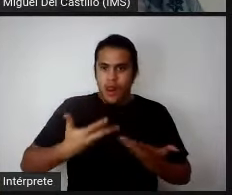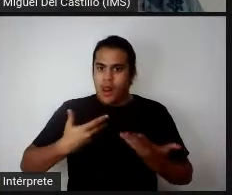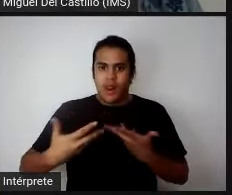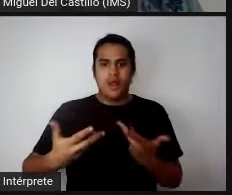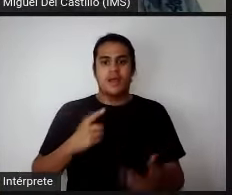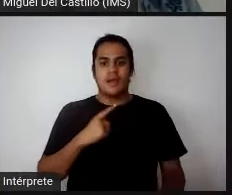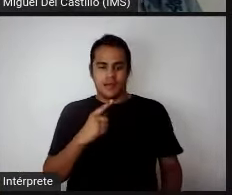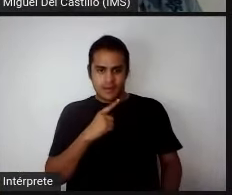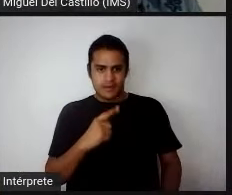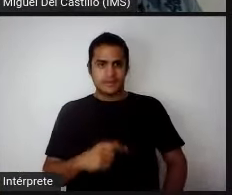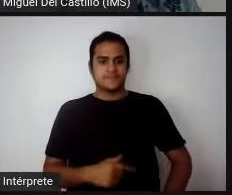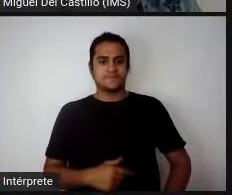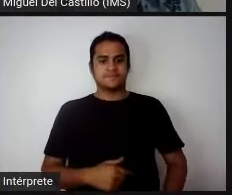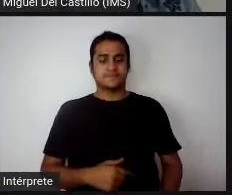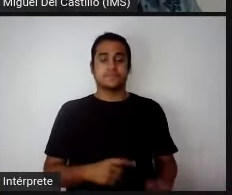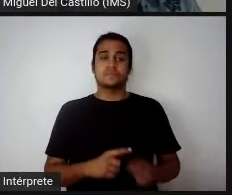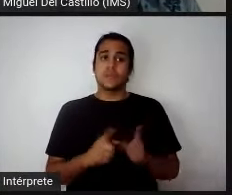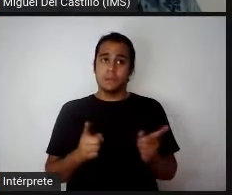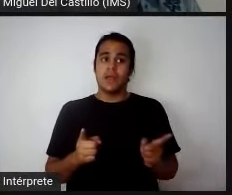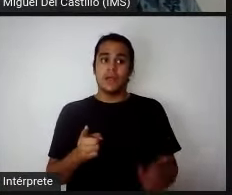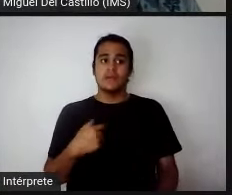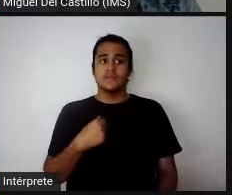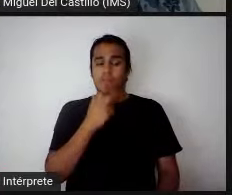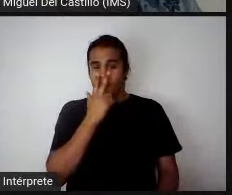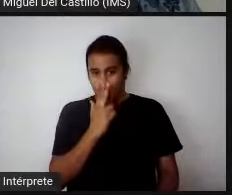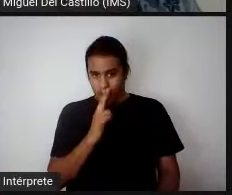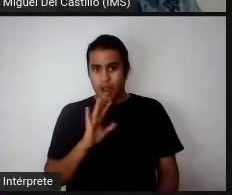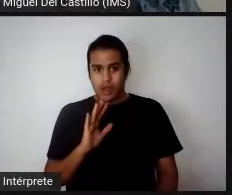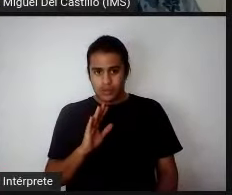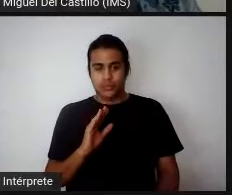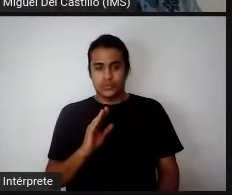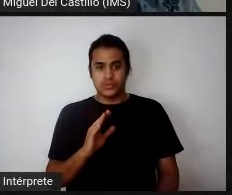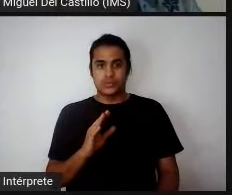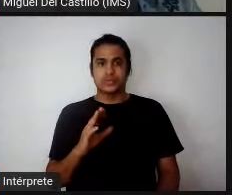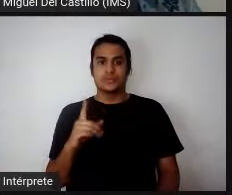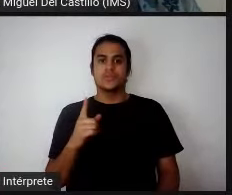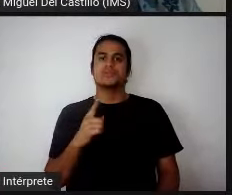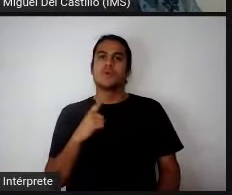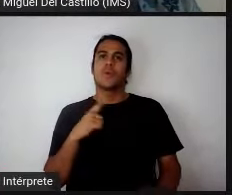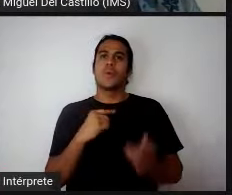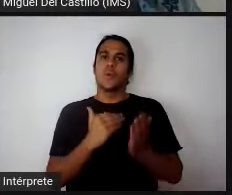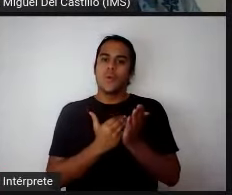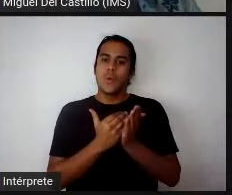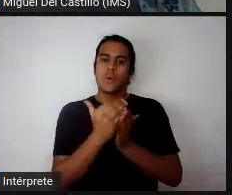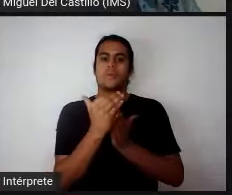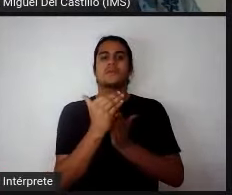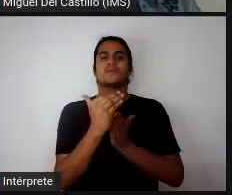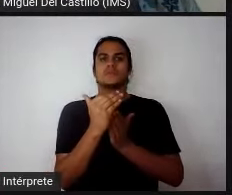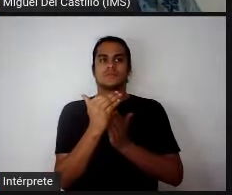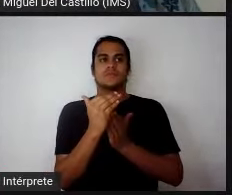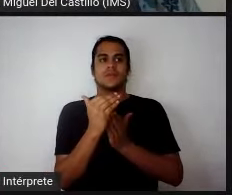eu acho que conheci através da Anne